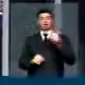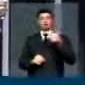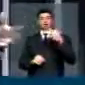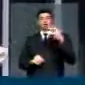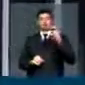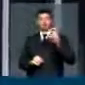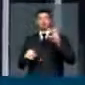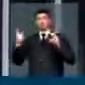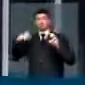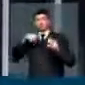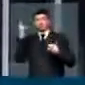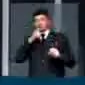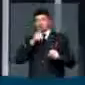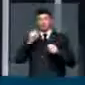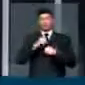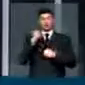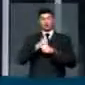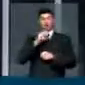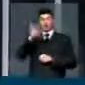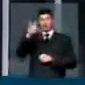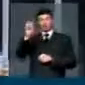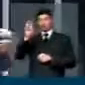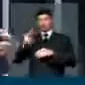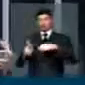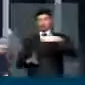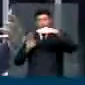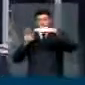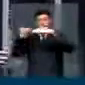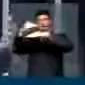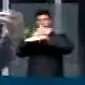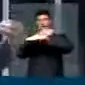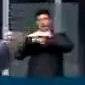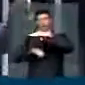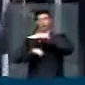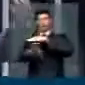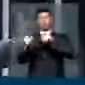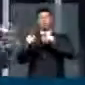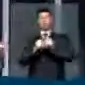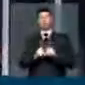para que a gente possa construir um viaduto ali do aeroporto que vai resolver e